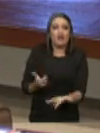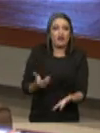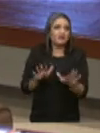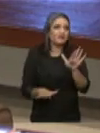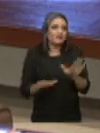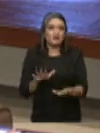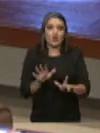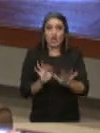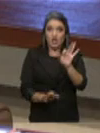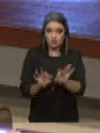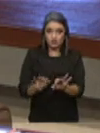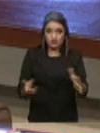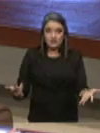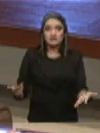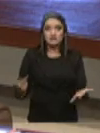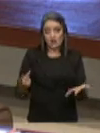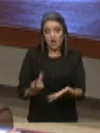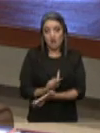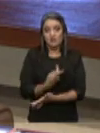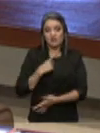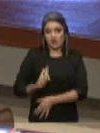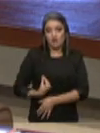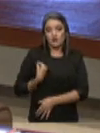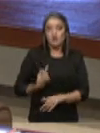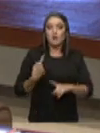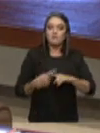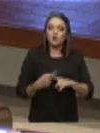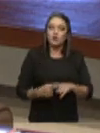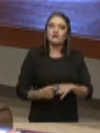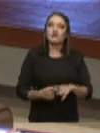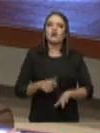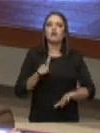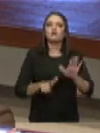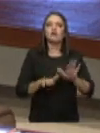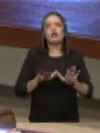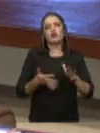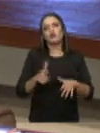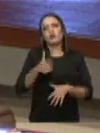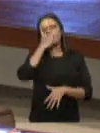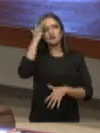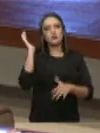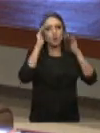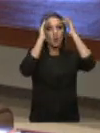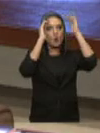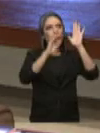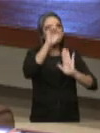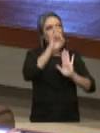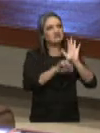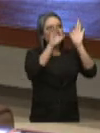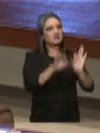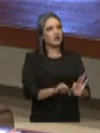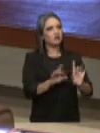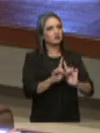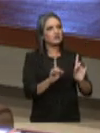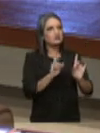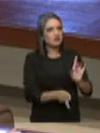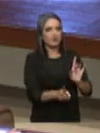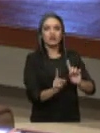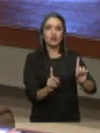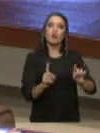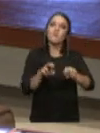não há cumprimento espontâneo do direito, daí a necessidade de intervenção judicial. Então, eu anotei,